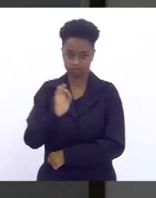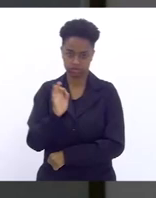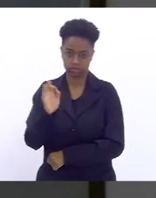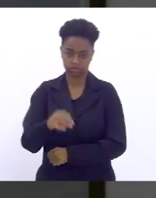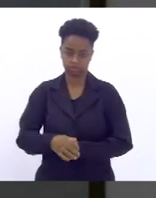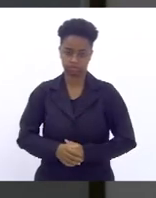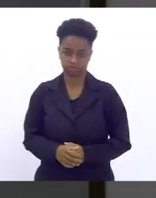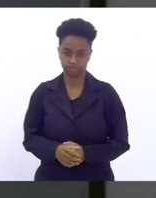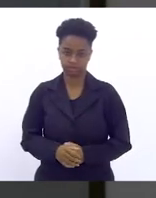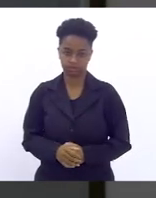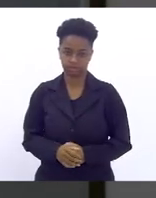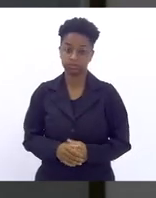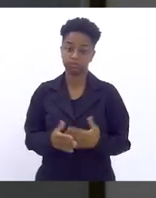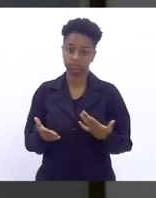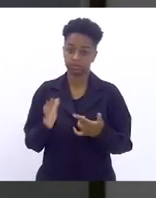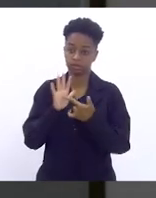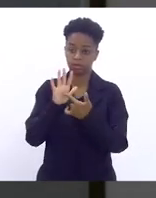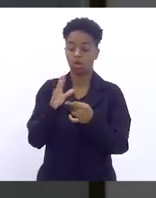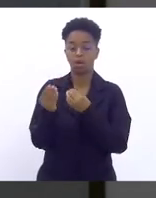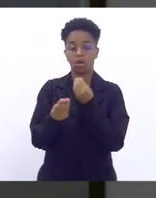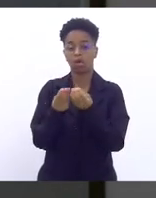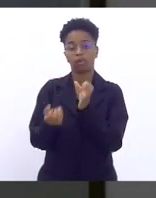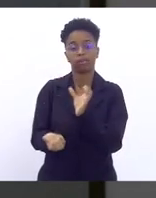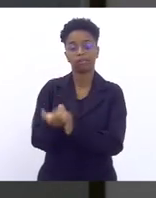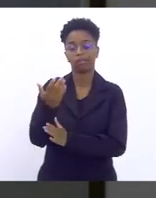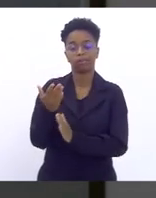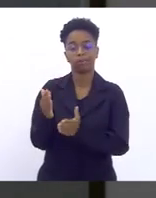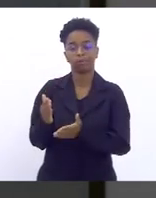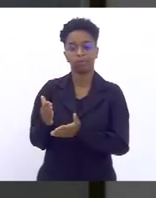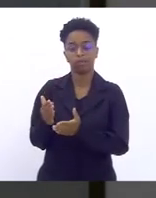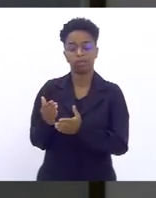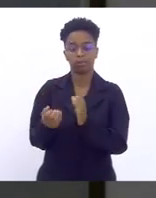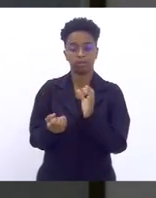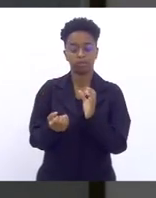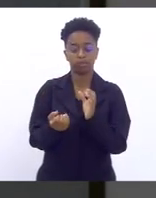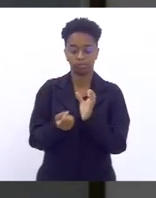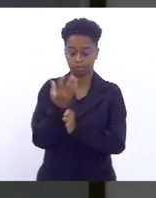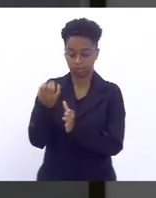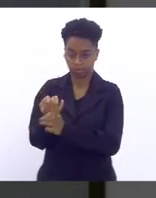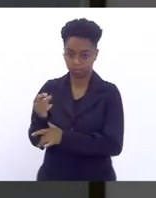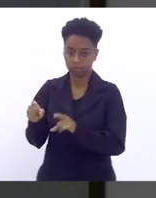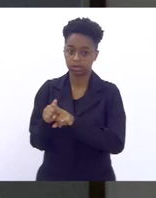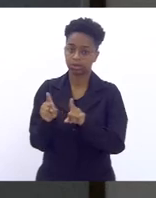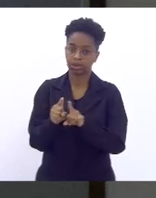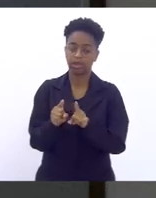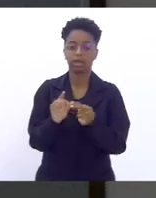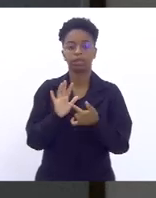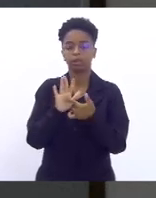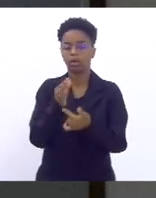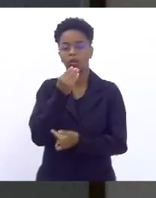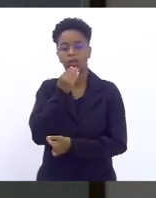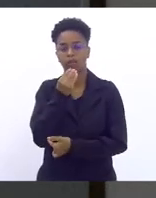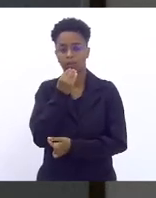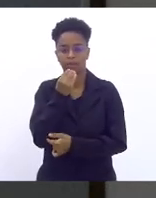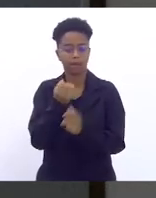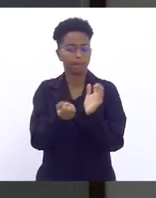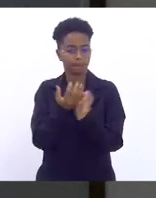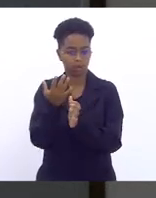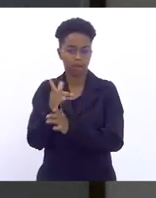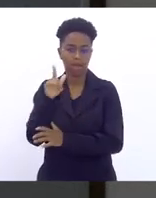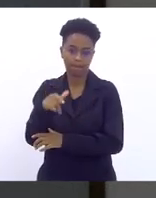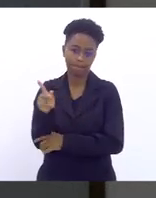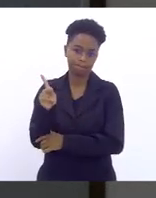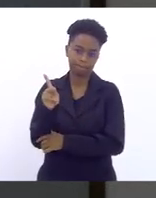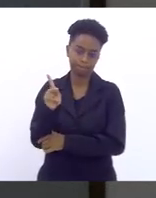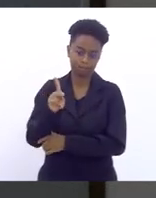Aqui tem a origem da produção e a soma aí obviamente que a grande produção é de